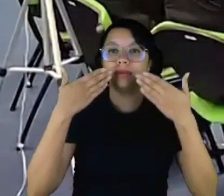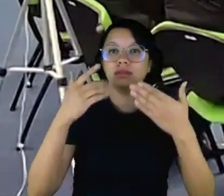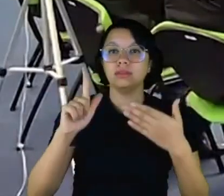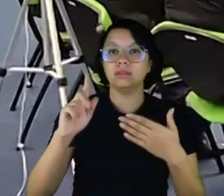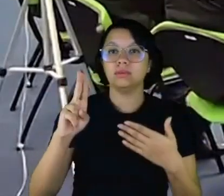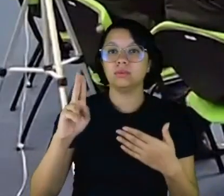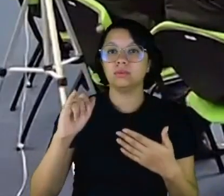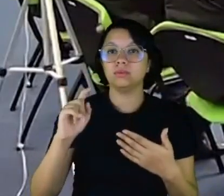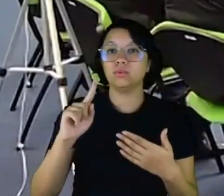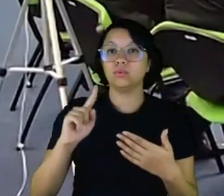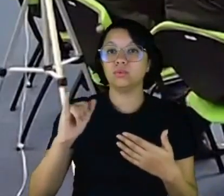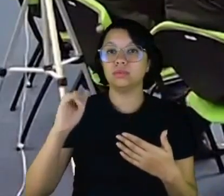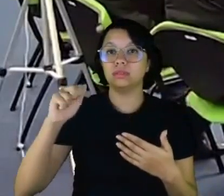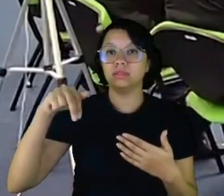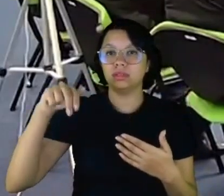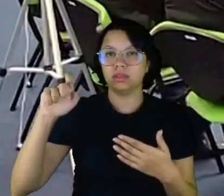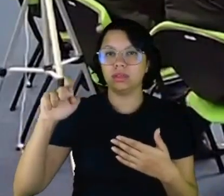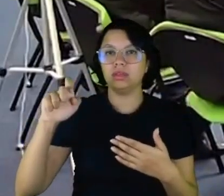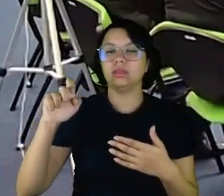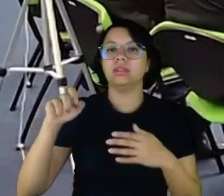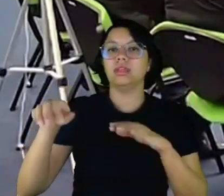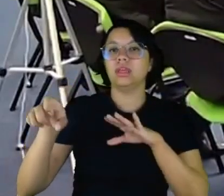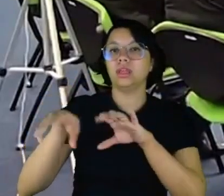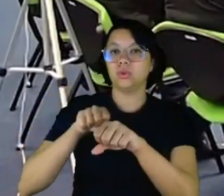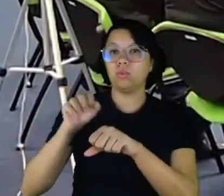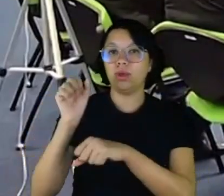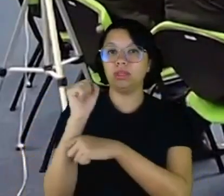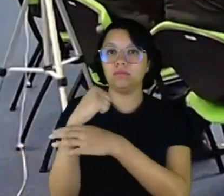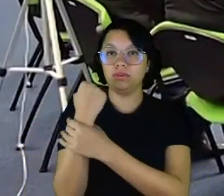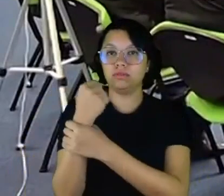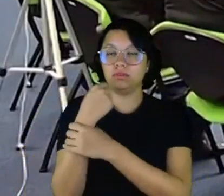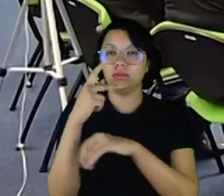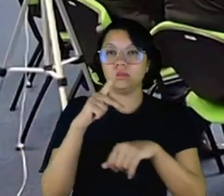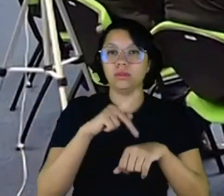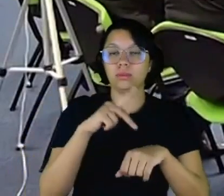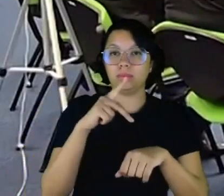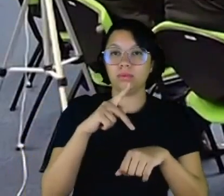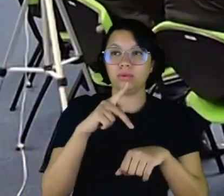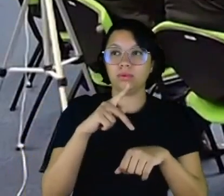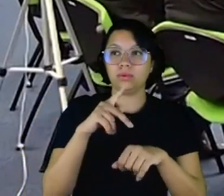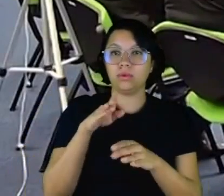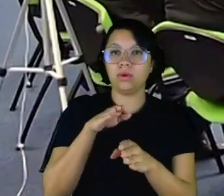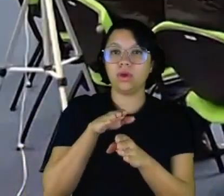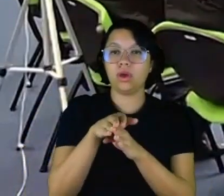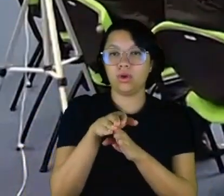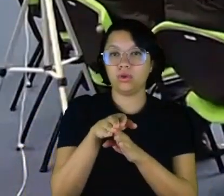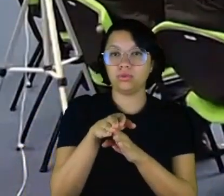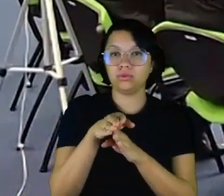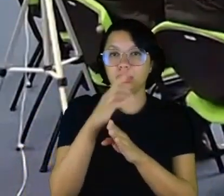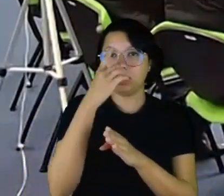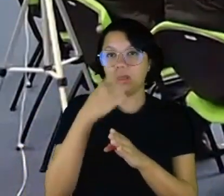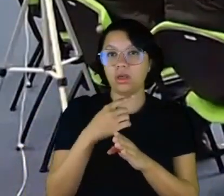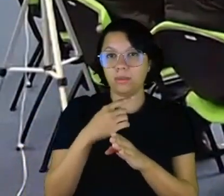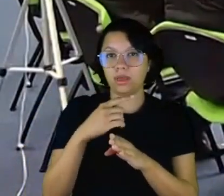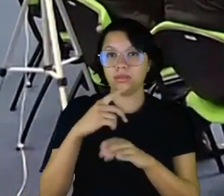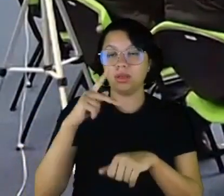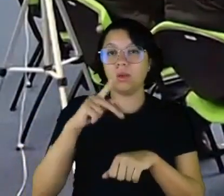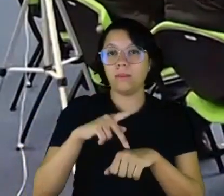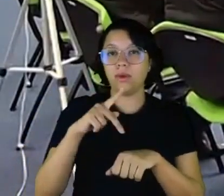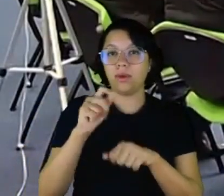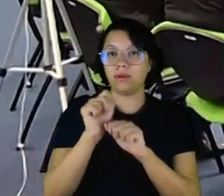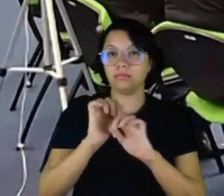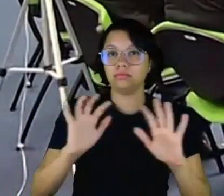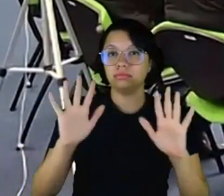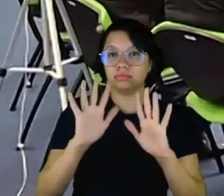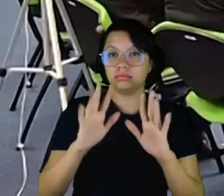Moreira. Ela é graduada em fisioterapia, com pós-graduação em counseling, aconselhamento pessoal e pós-graduação lato